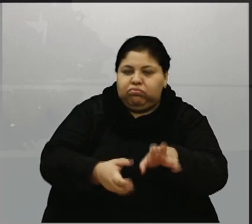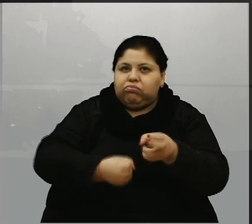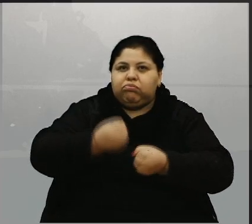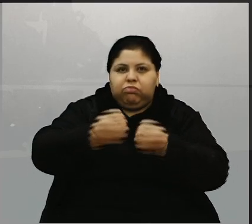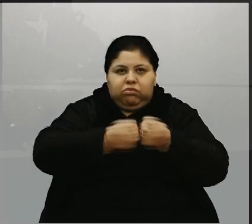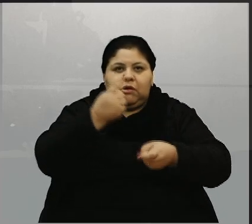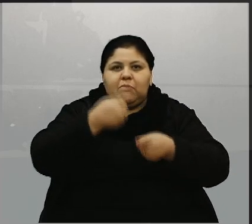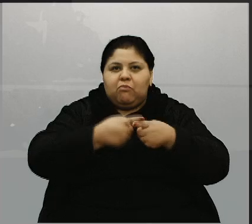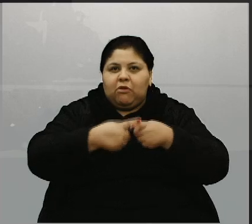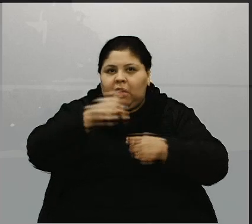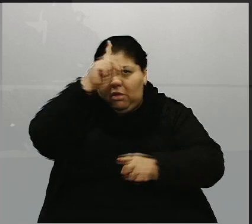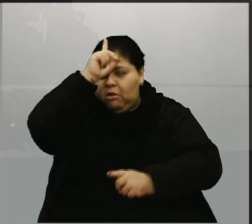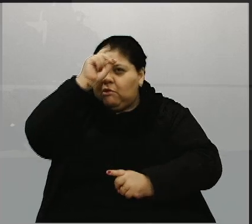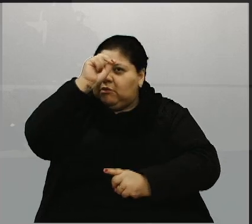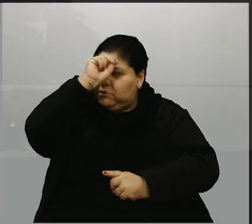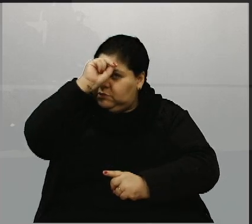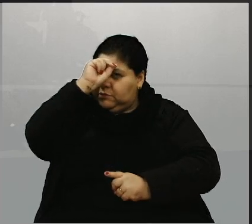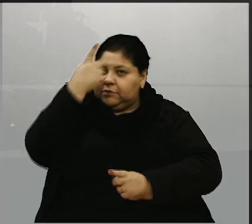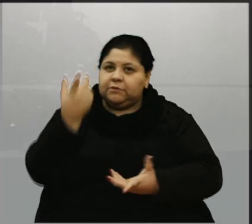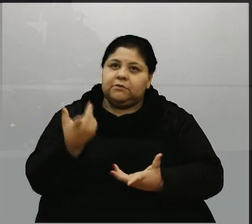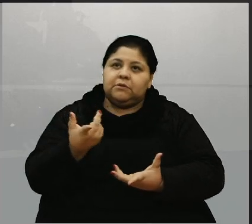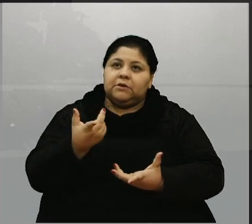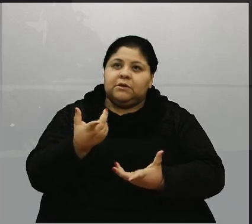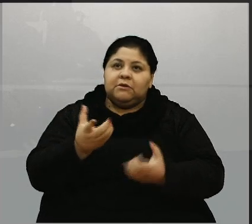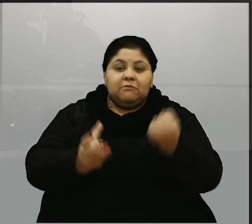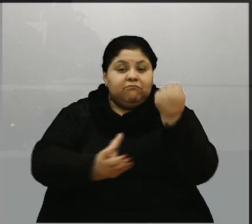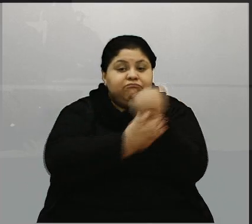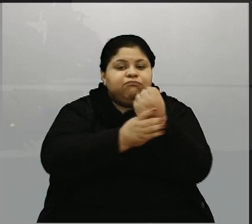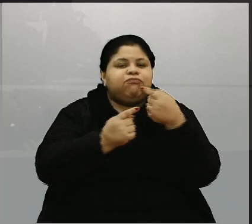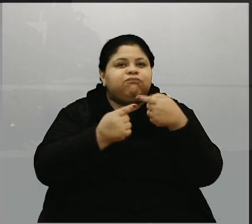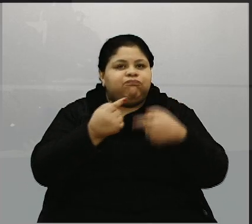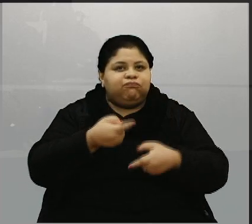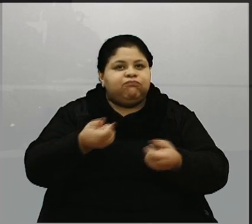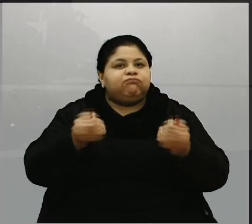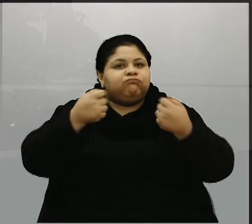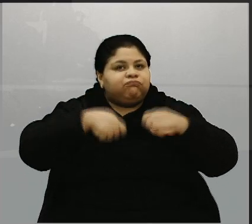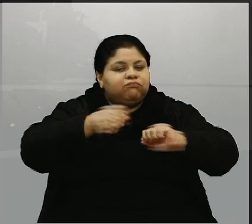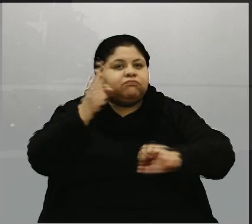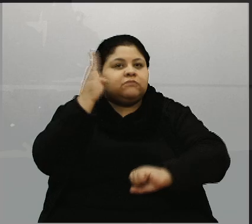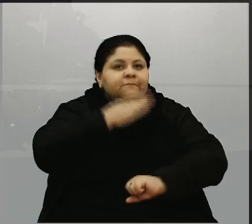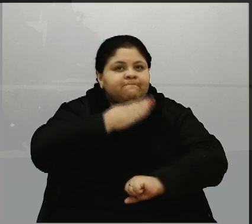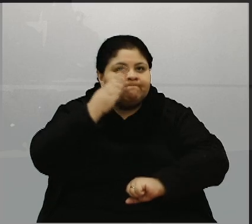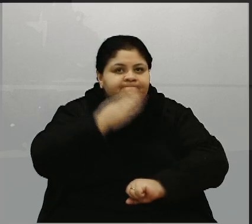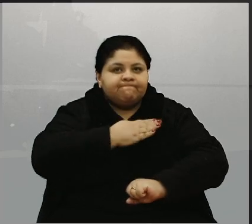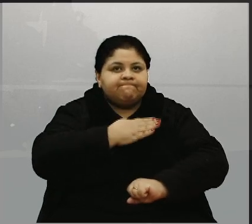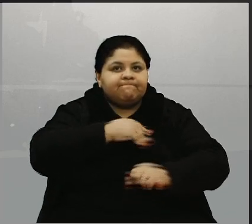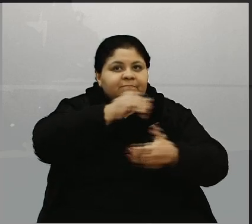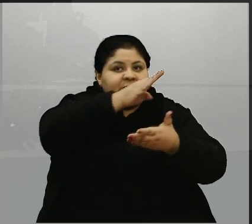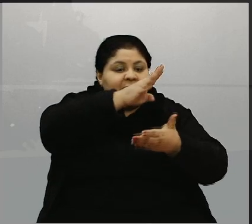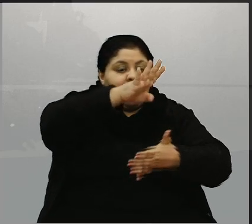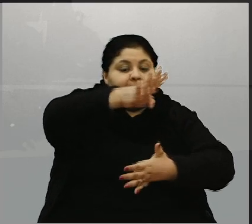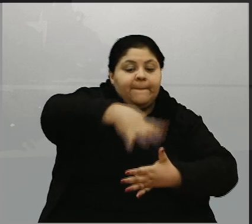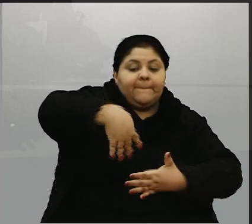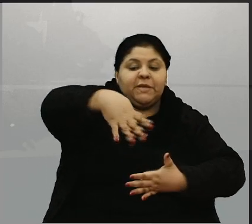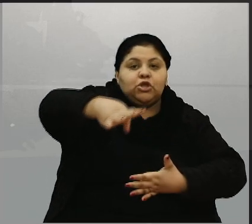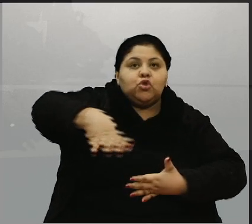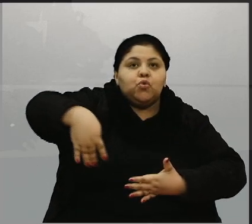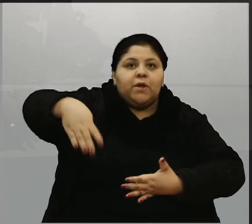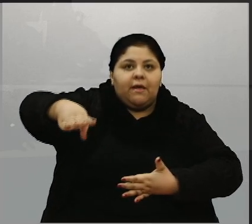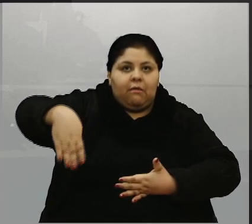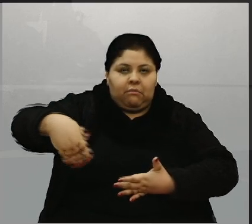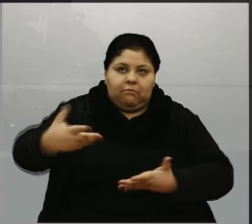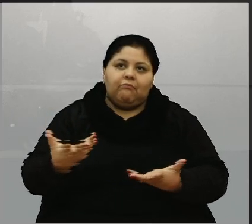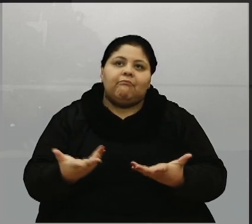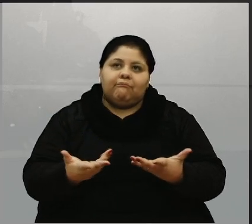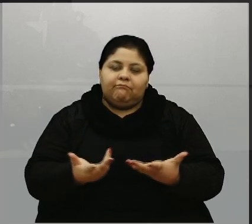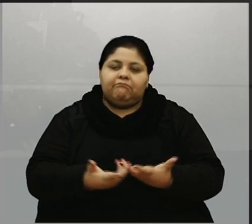hospital, é um ponto muito inseguro e necessita urgentemente, né, da pintura dessas faixas de segurança,